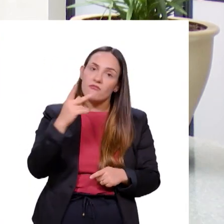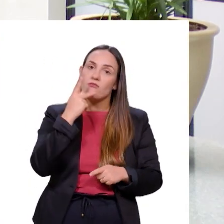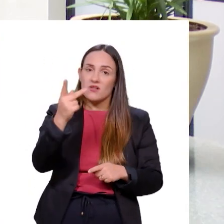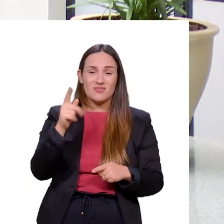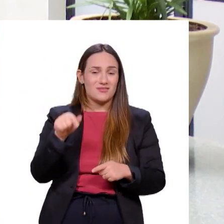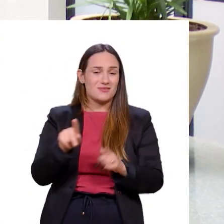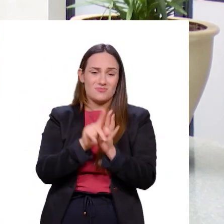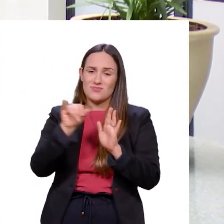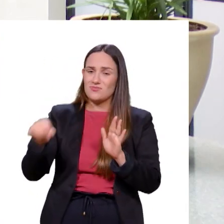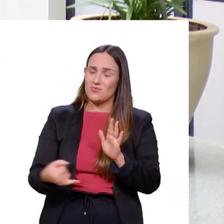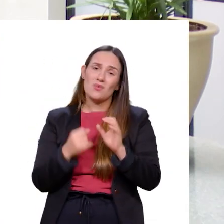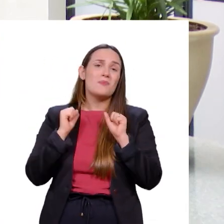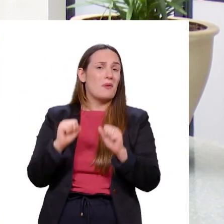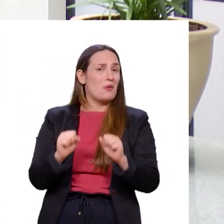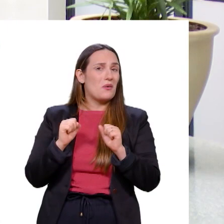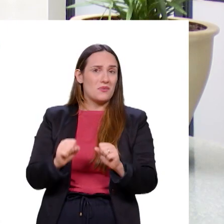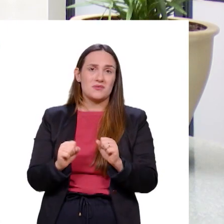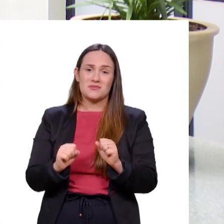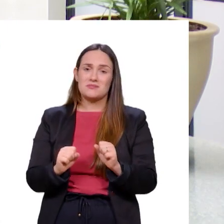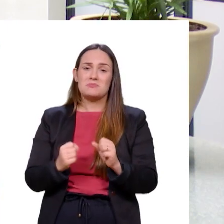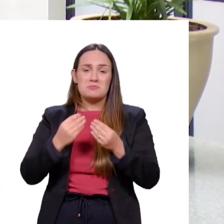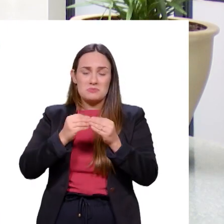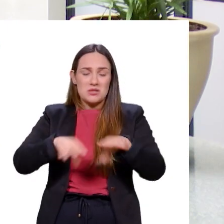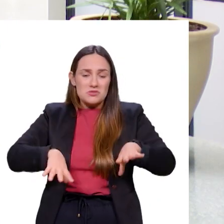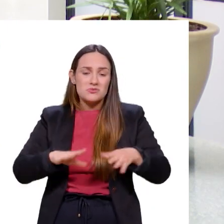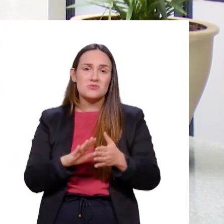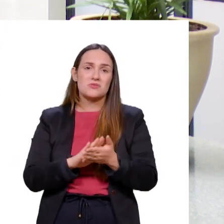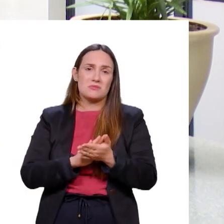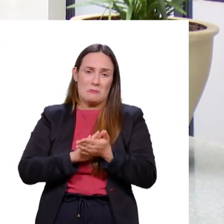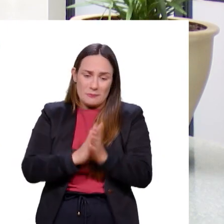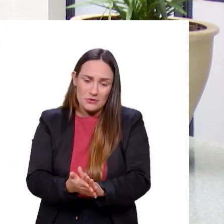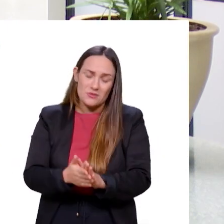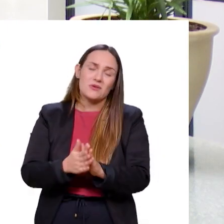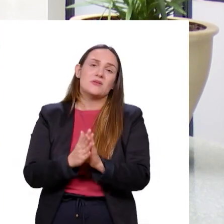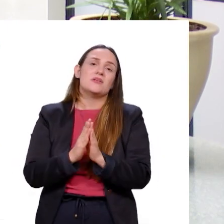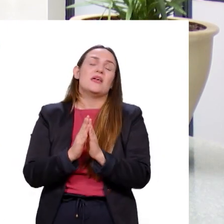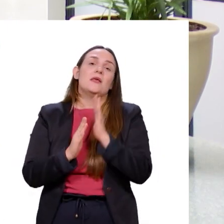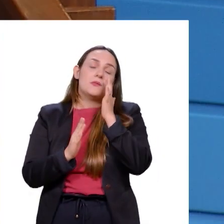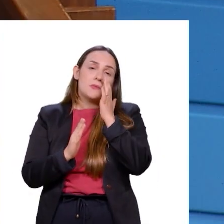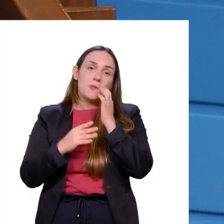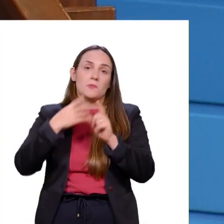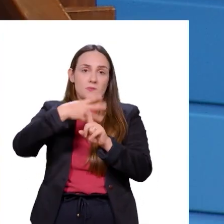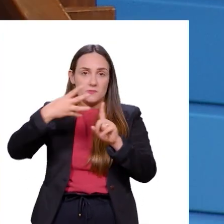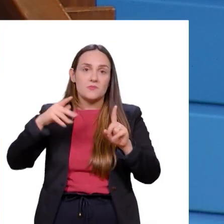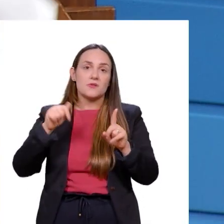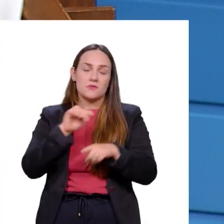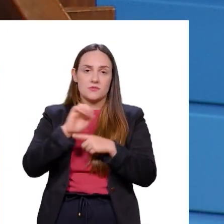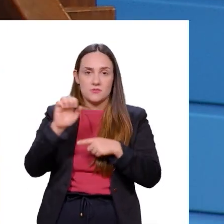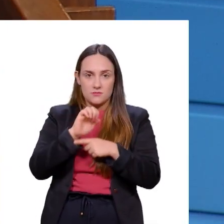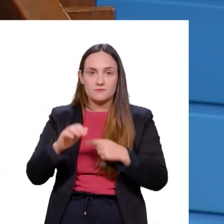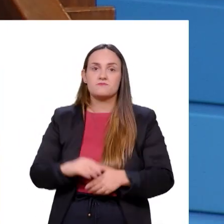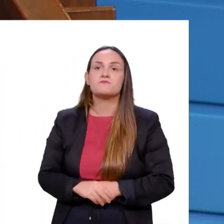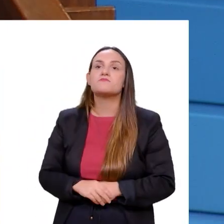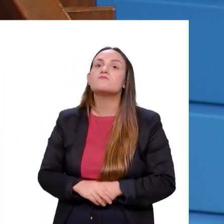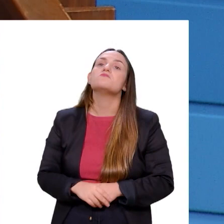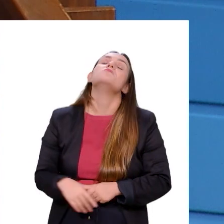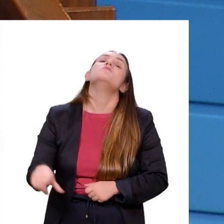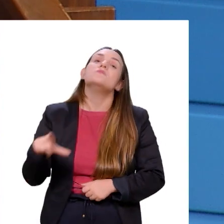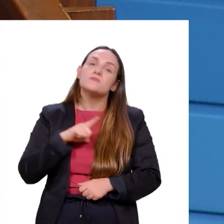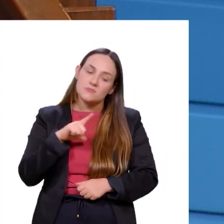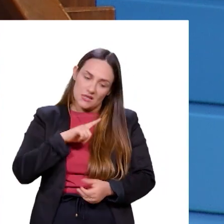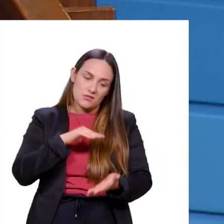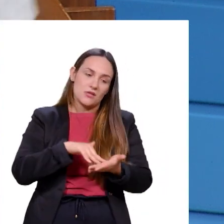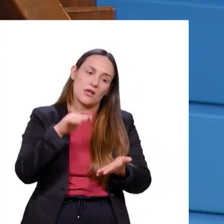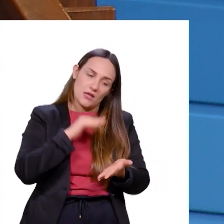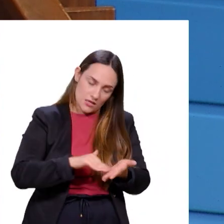que justificou que o projeto pode aumentar a homofobia e a transfobia no Estado. Com base na nota